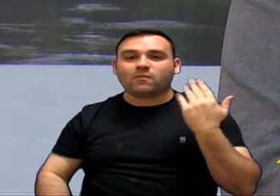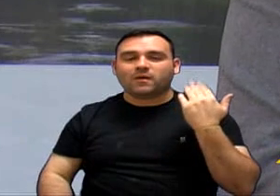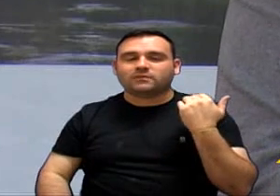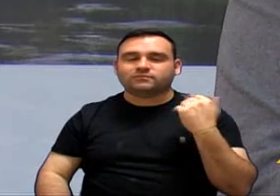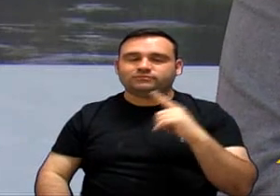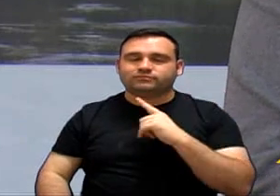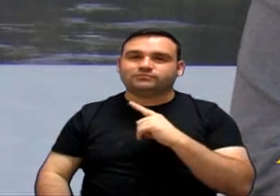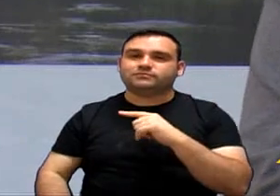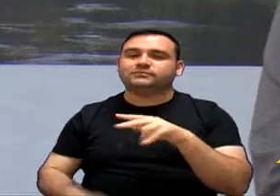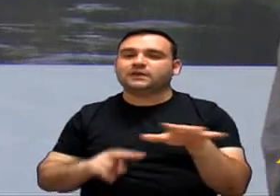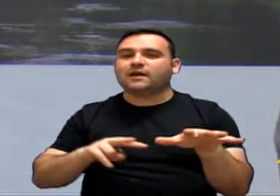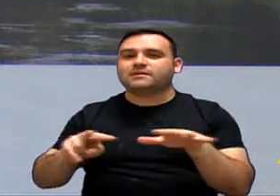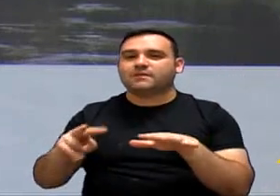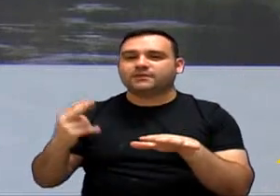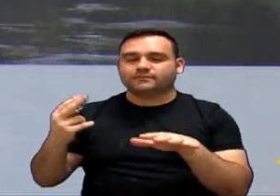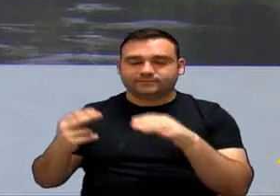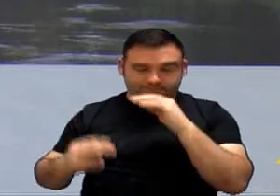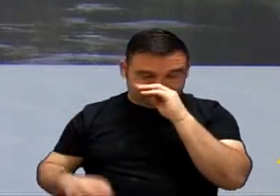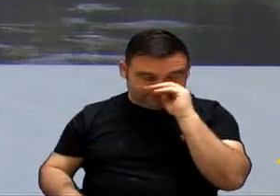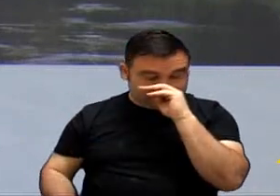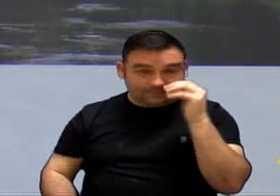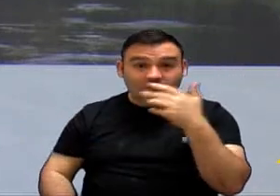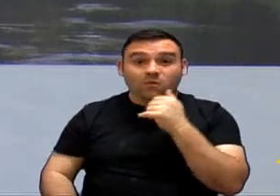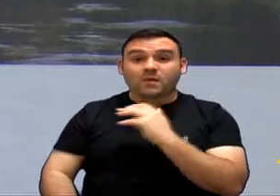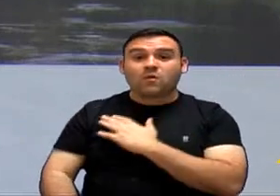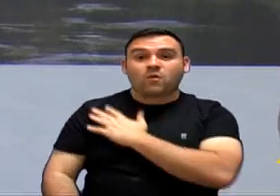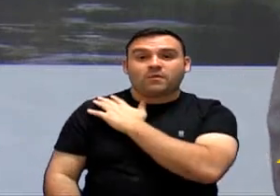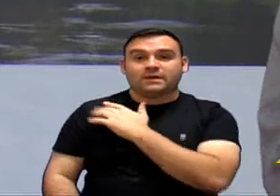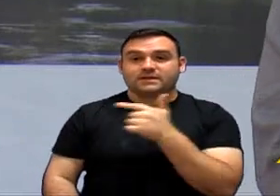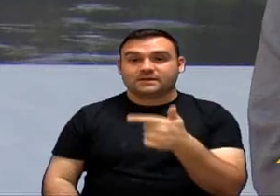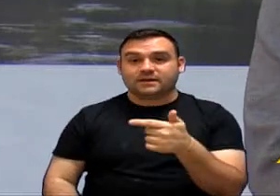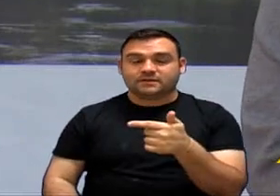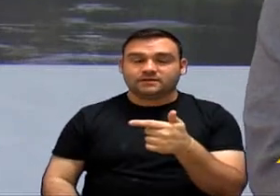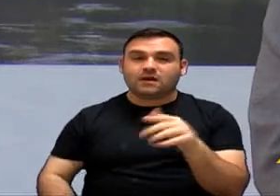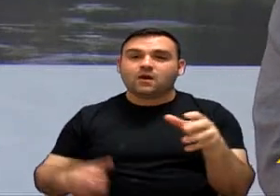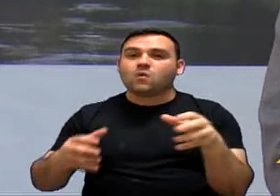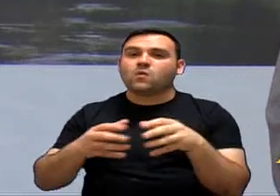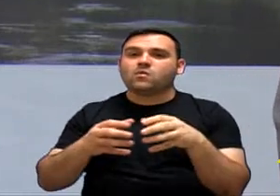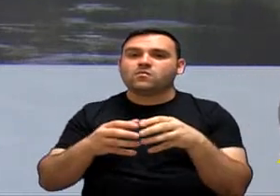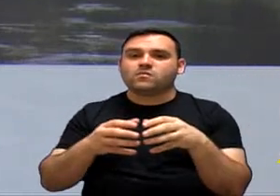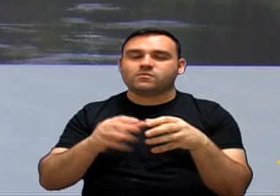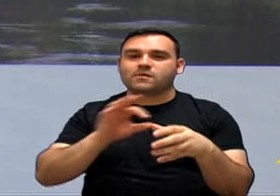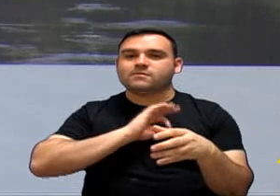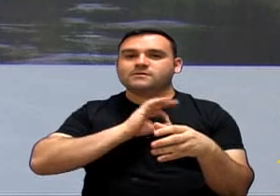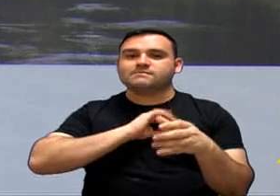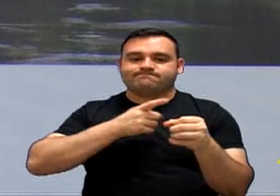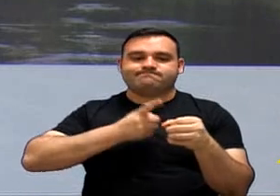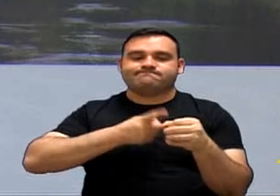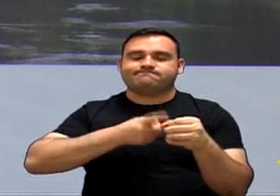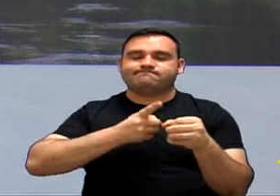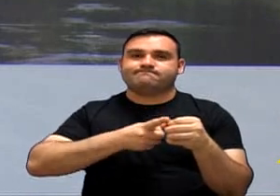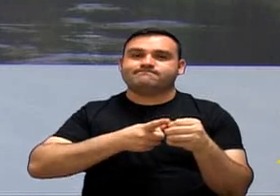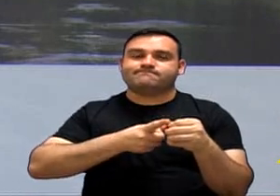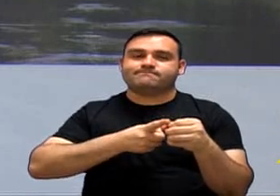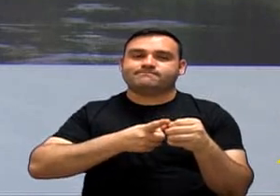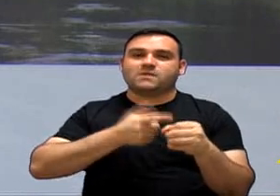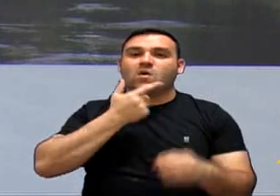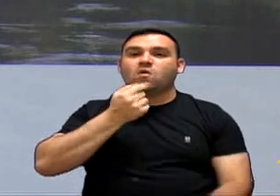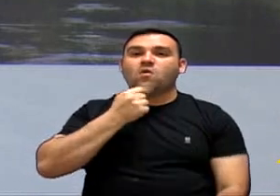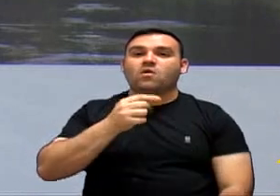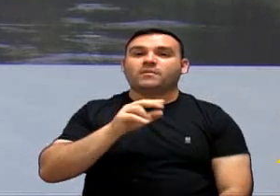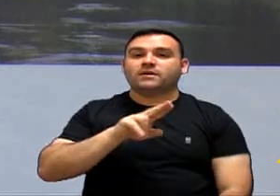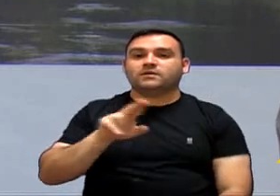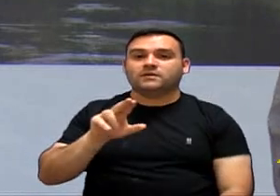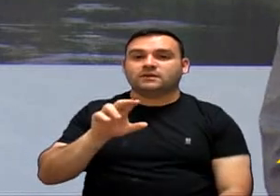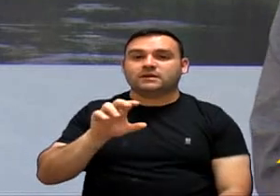que nós tivemos essa semana juntamente com o comandante do 7º Batalhão do interior o